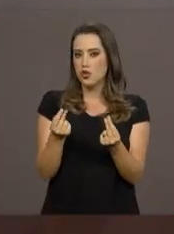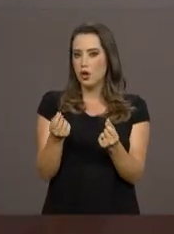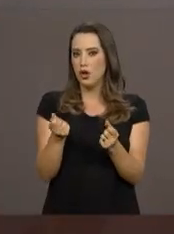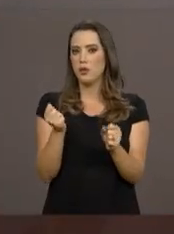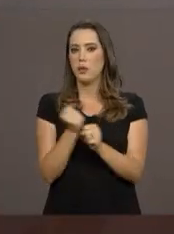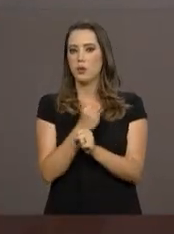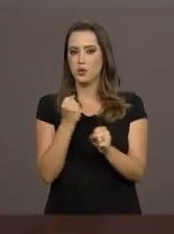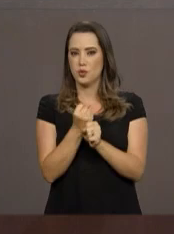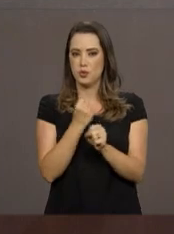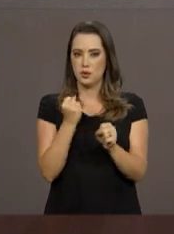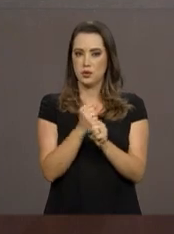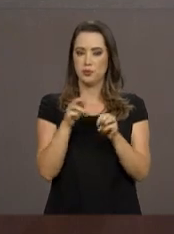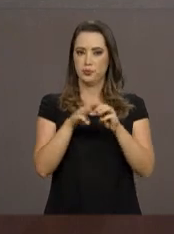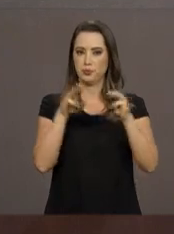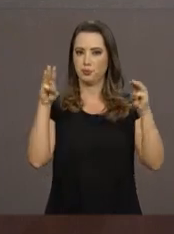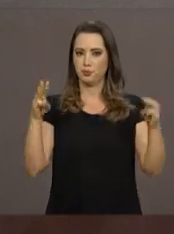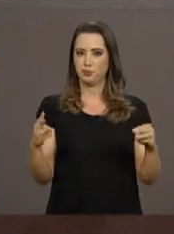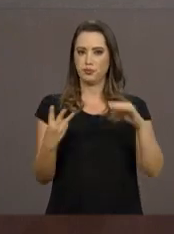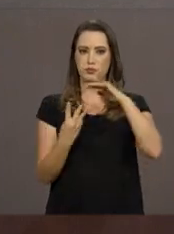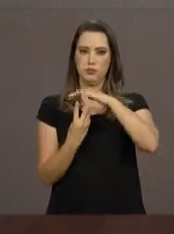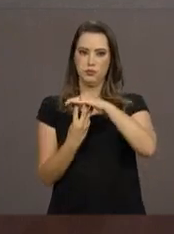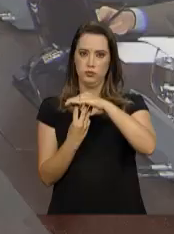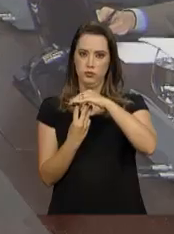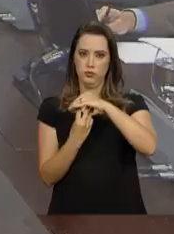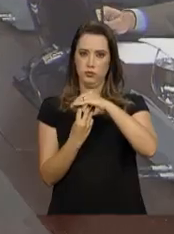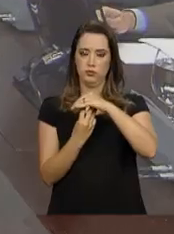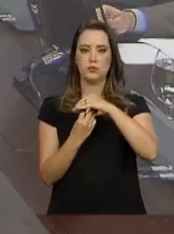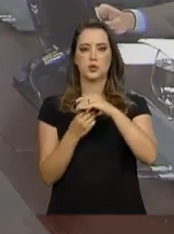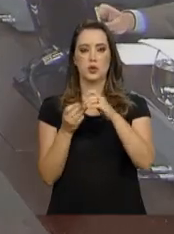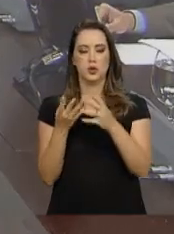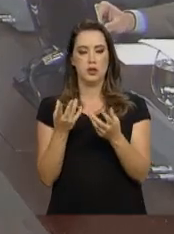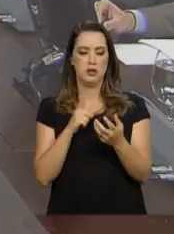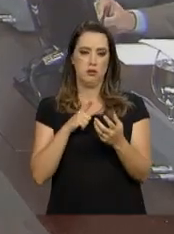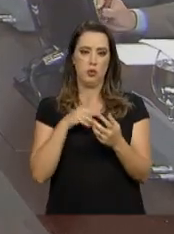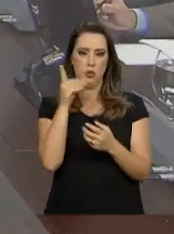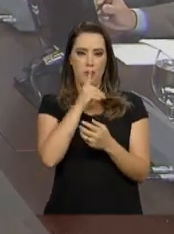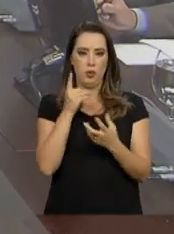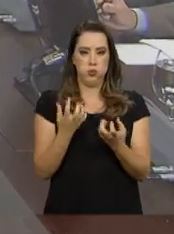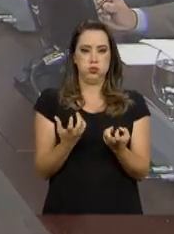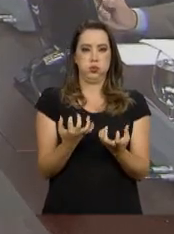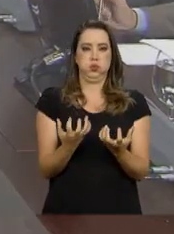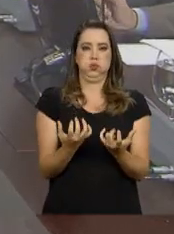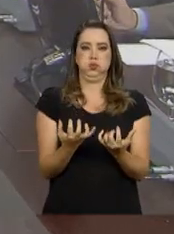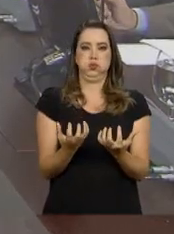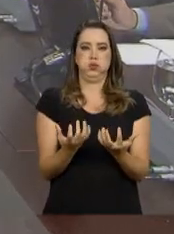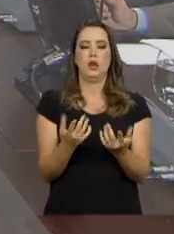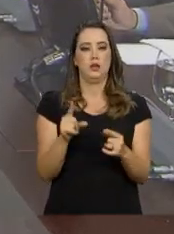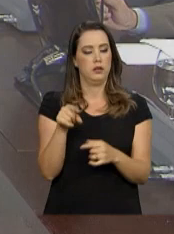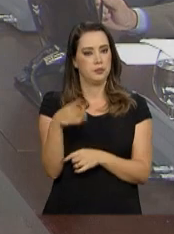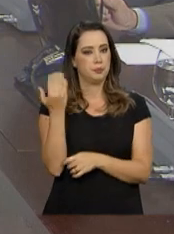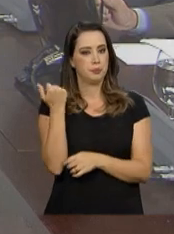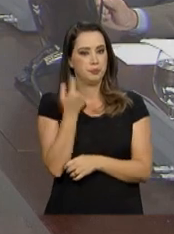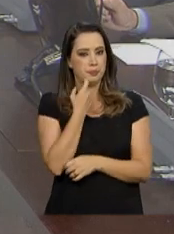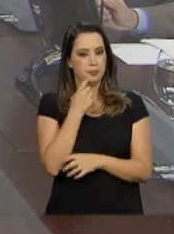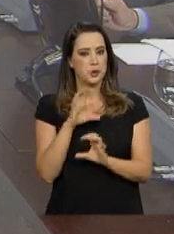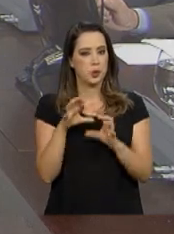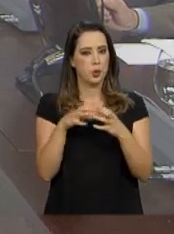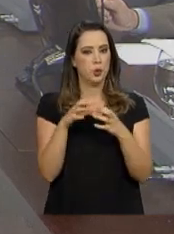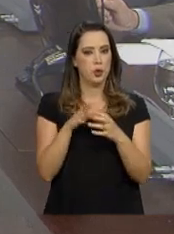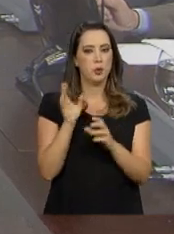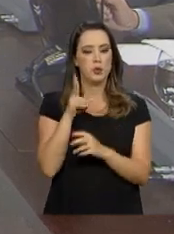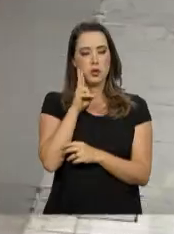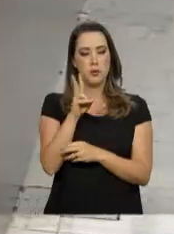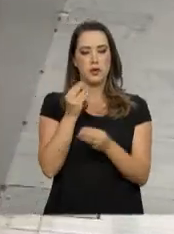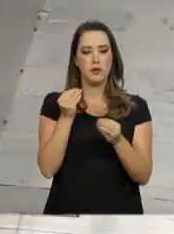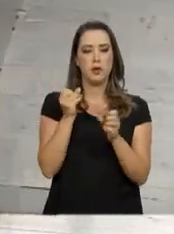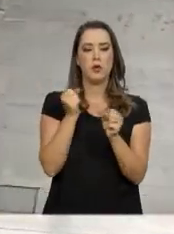Janeiro, destruído por um incêndio no último domingo. Na terça-feira, o governo já havia anunciado a criação de um comitê para acompanhar a recuperação